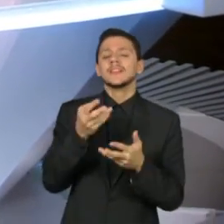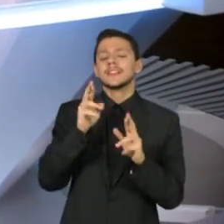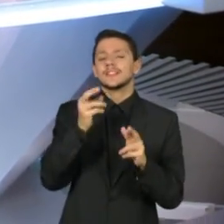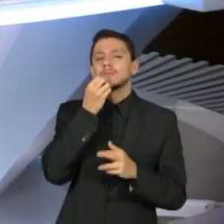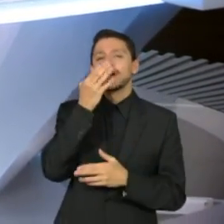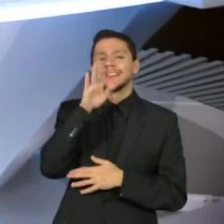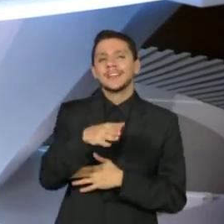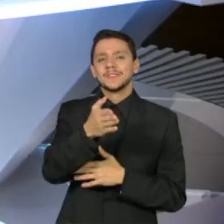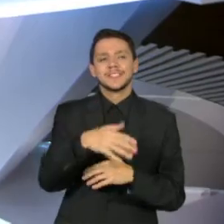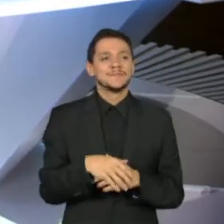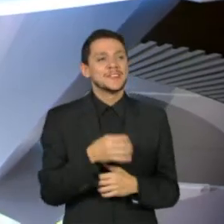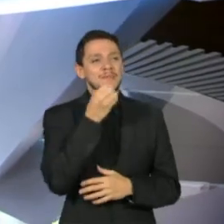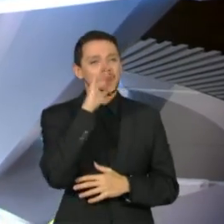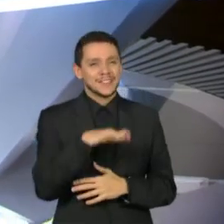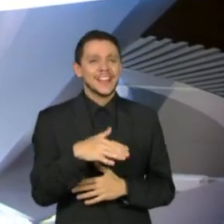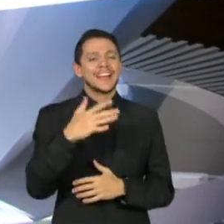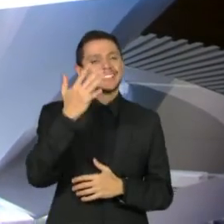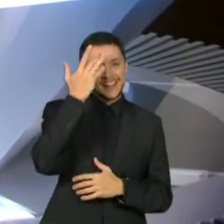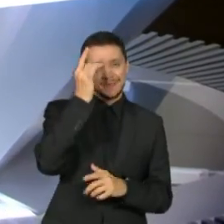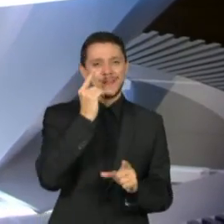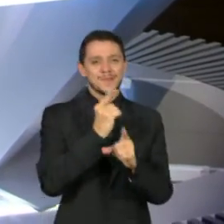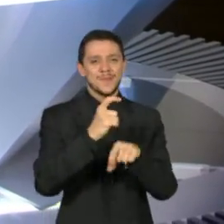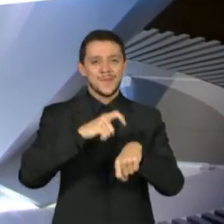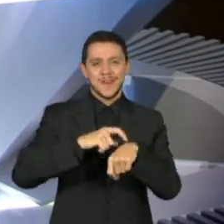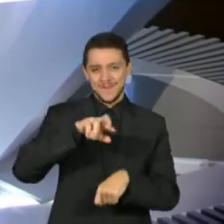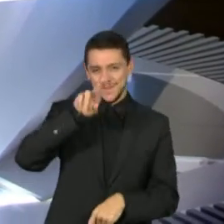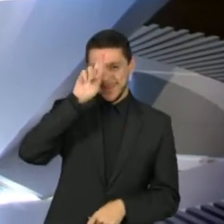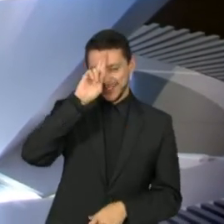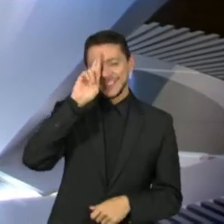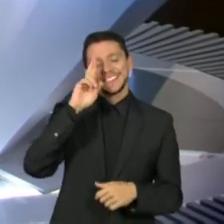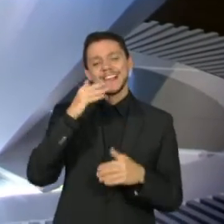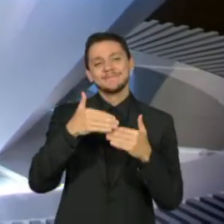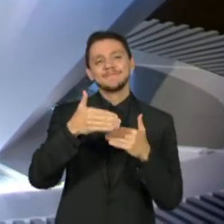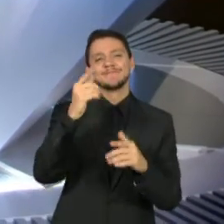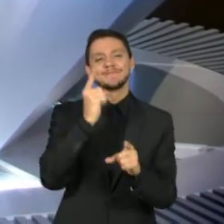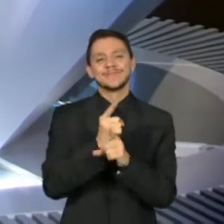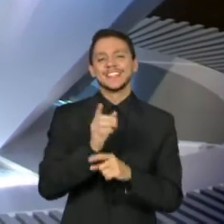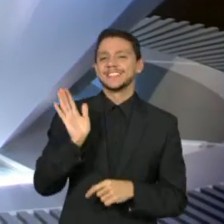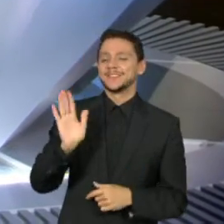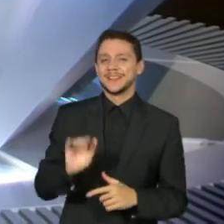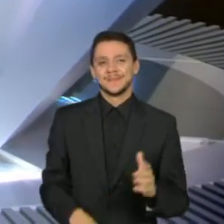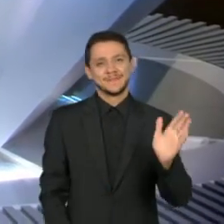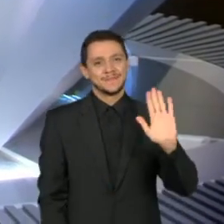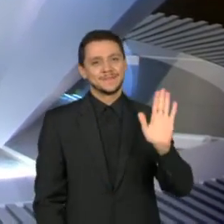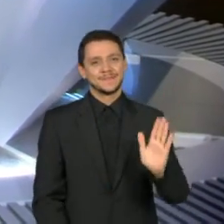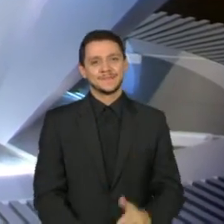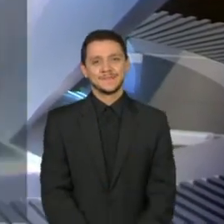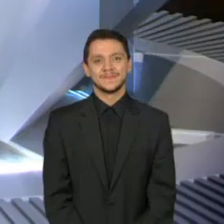Boa tarde, nós nos encontramos amanhã ao meio-dia. Até lá. Tchau, tchau. Tchau.